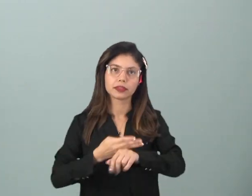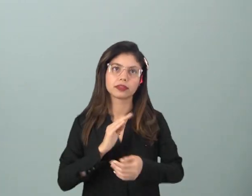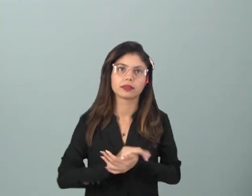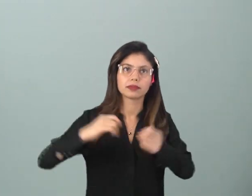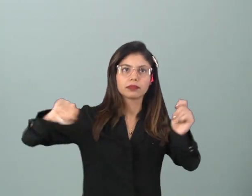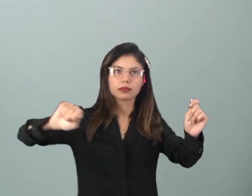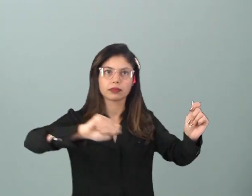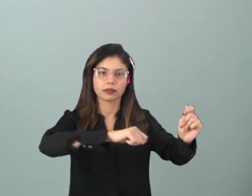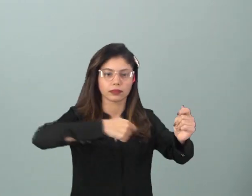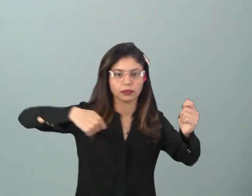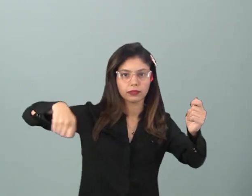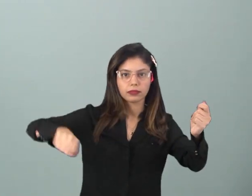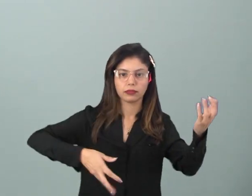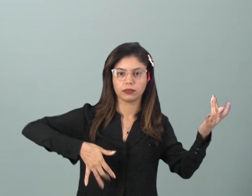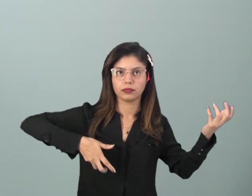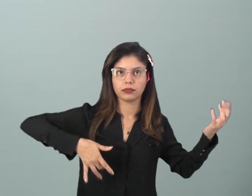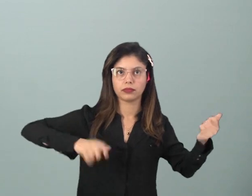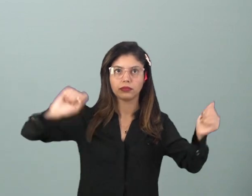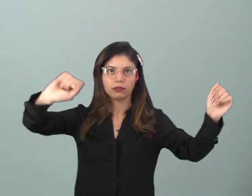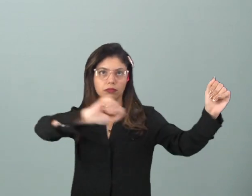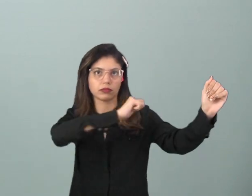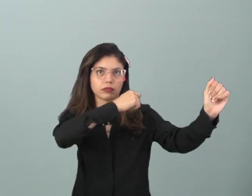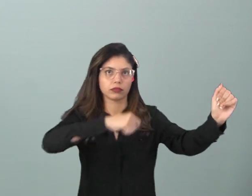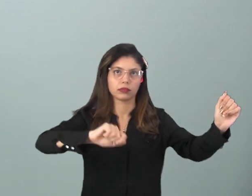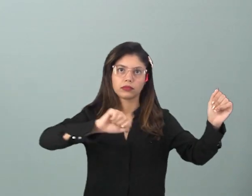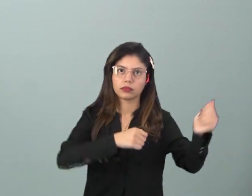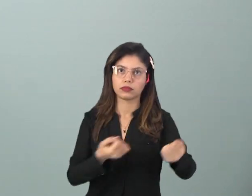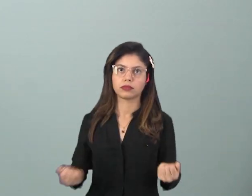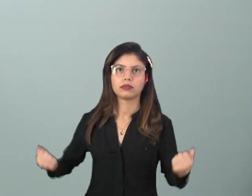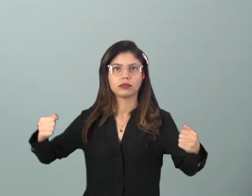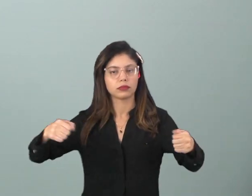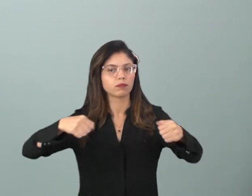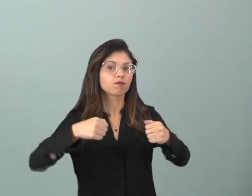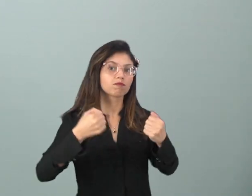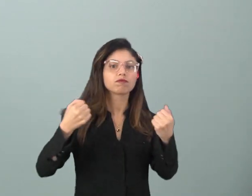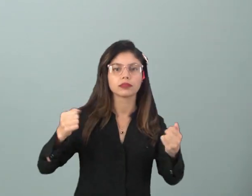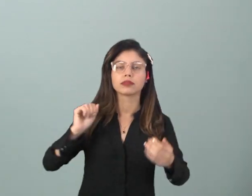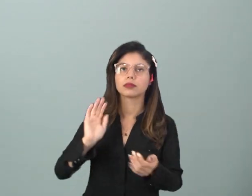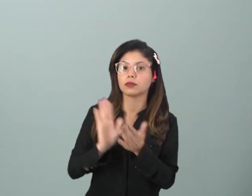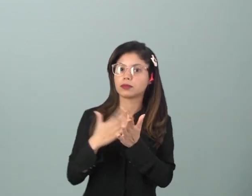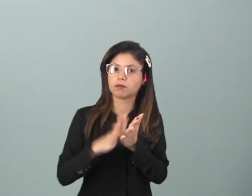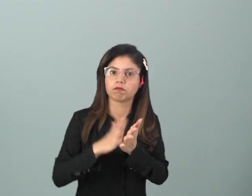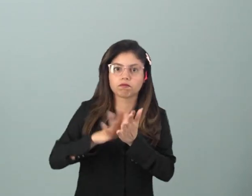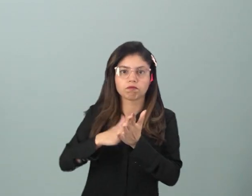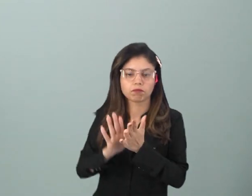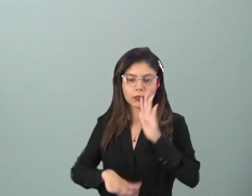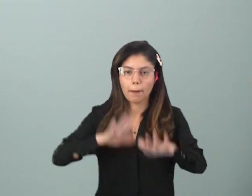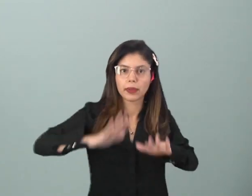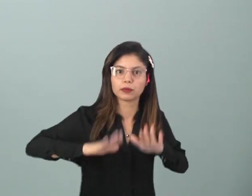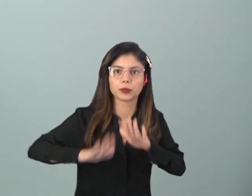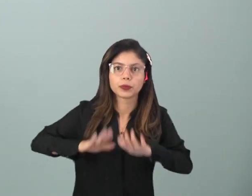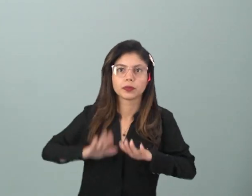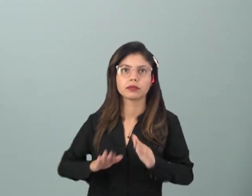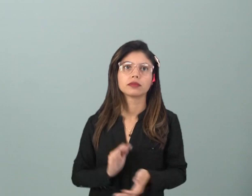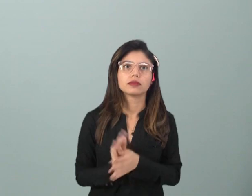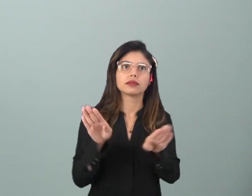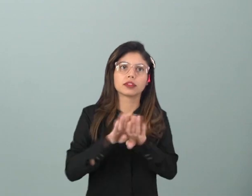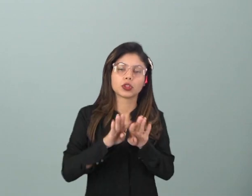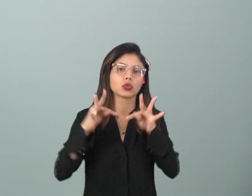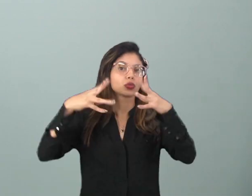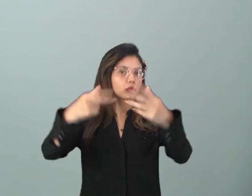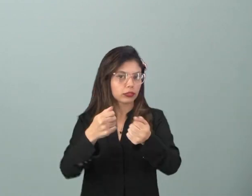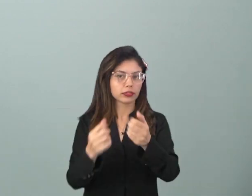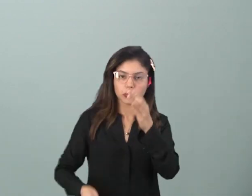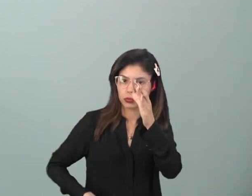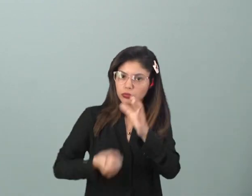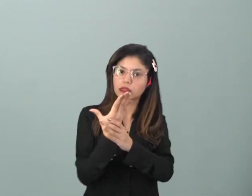trouxe o violão, a viola, o cavaquinho e outros instrumentos de percussão também, como tambores e pandeiros. E isso tudo vai